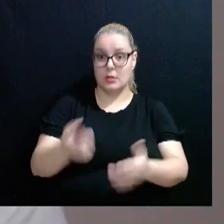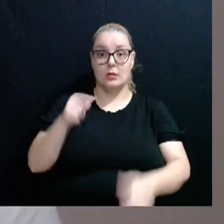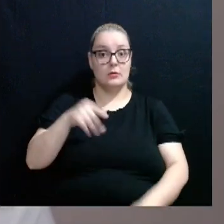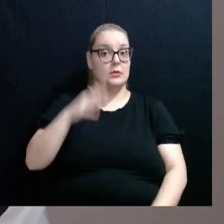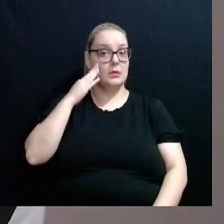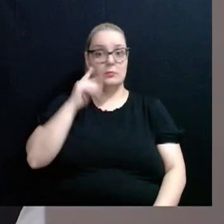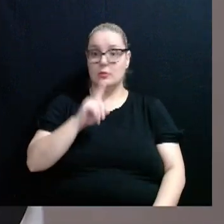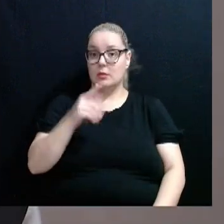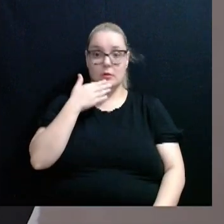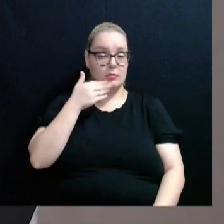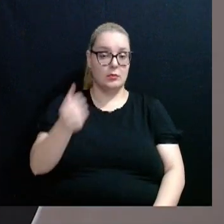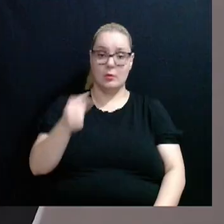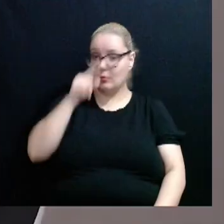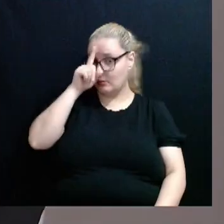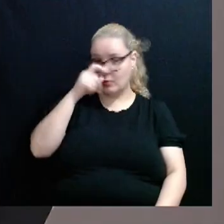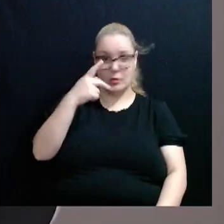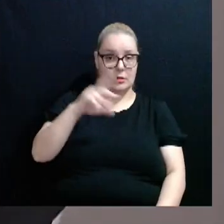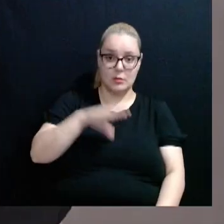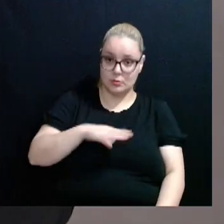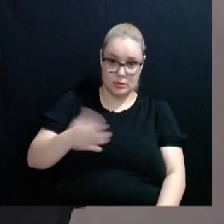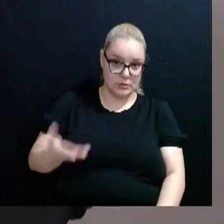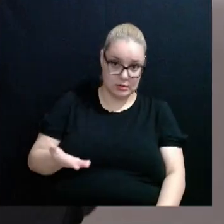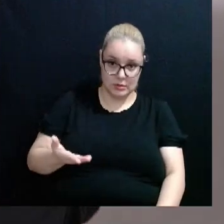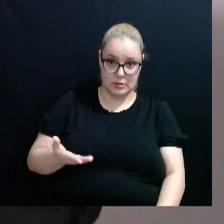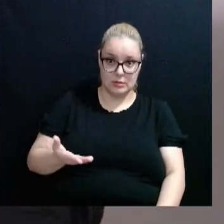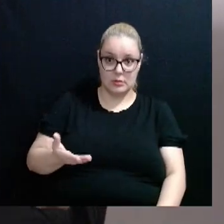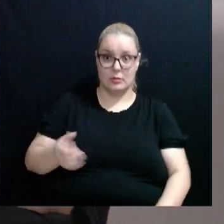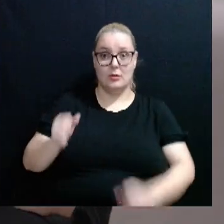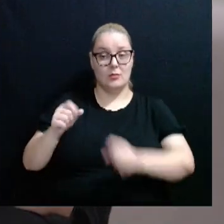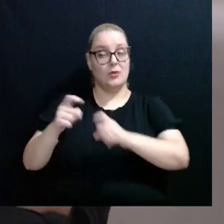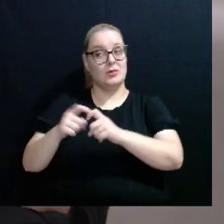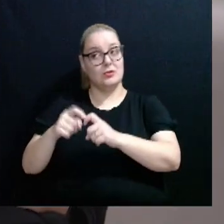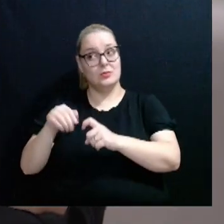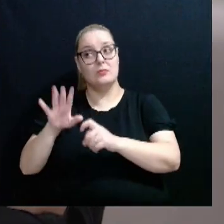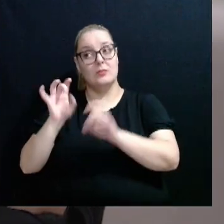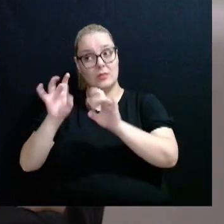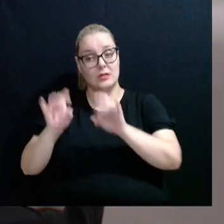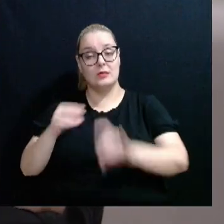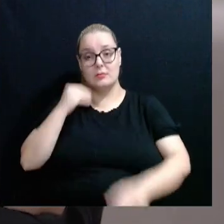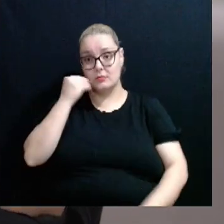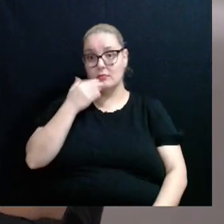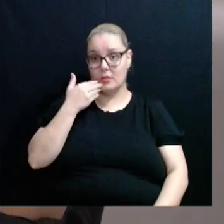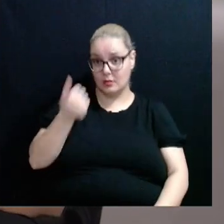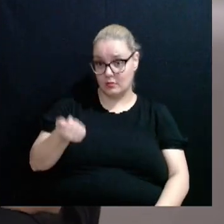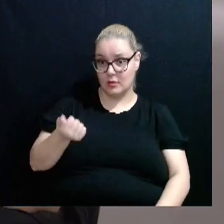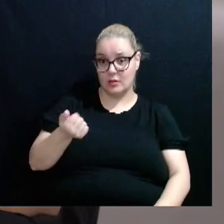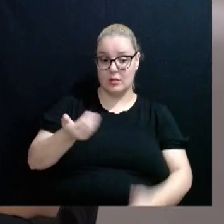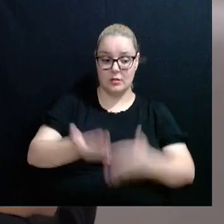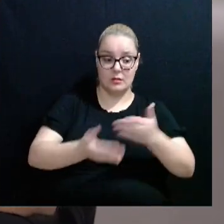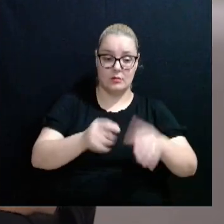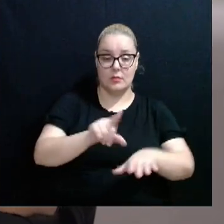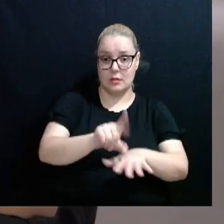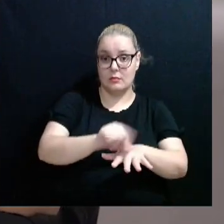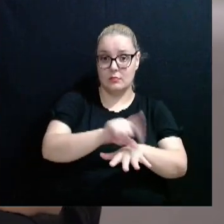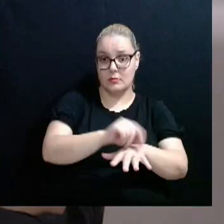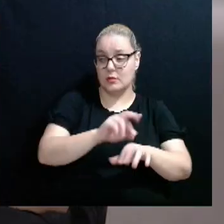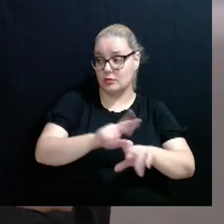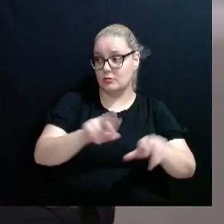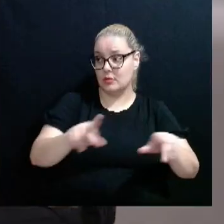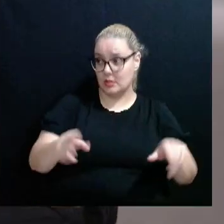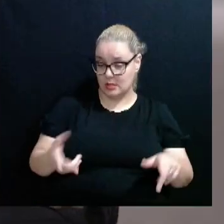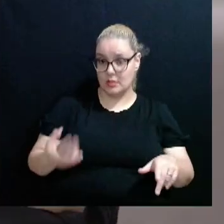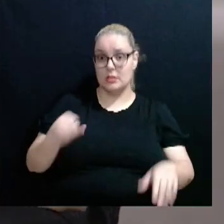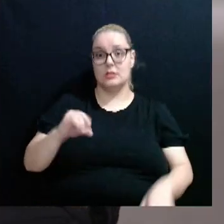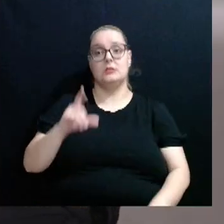hospital da sua cidade, pode ter médicos mais especialistas e tratamentos alternativos. Se você tiver